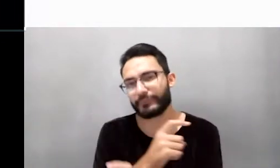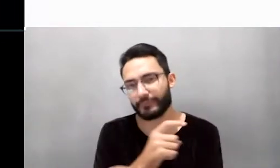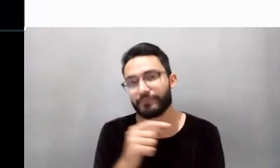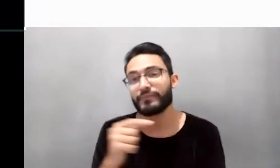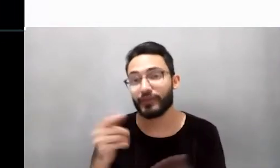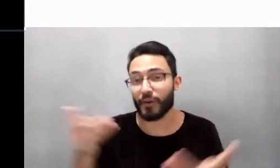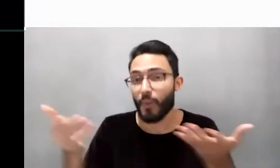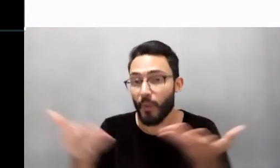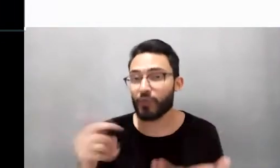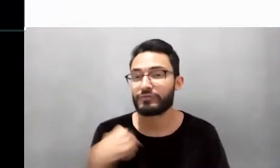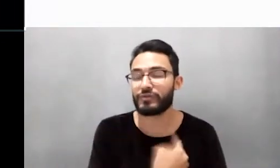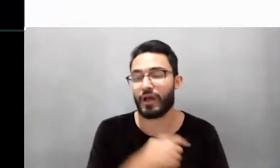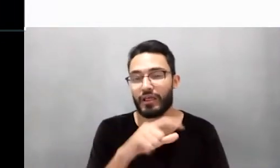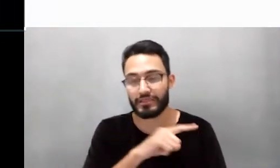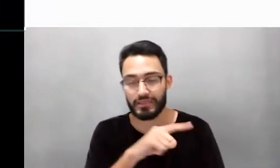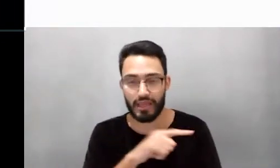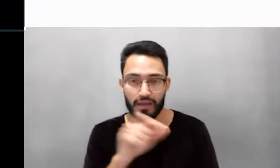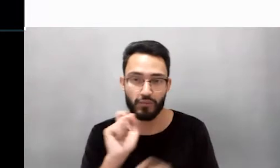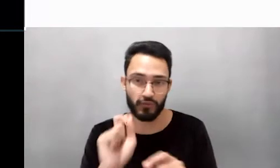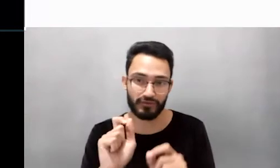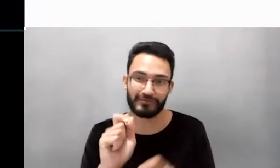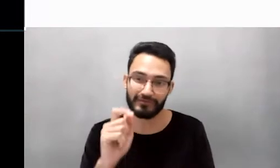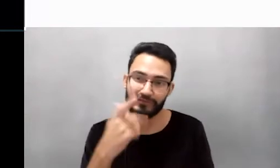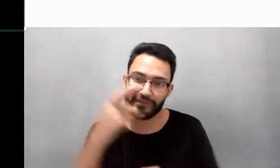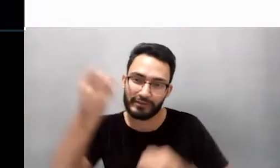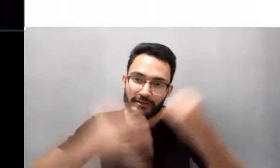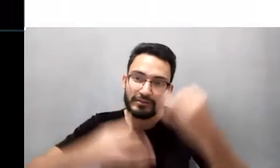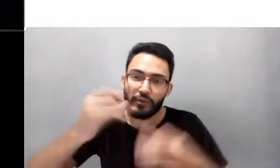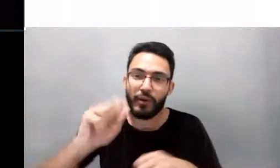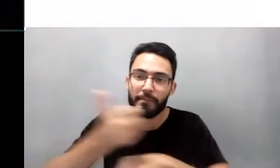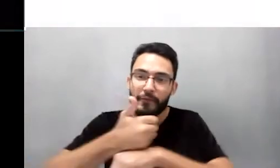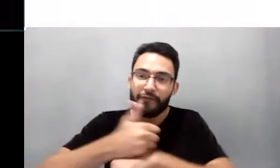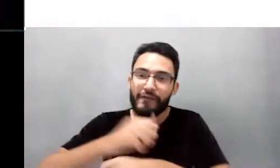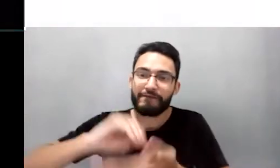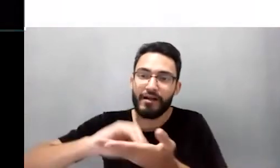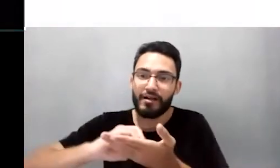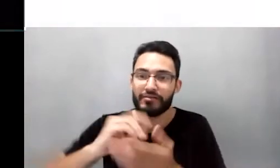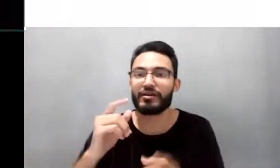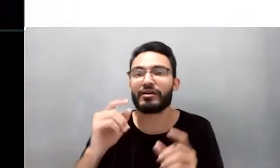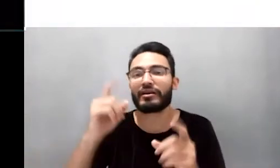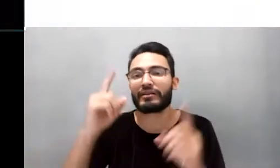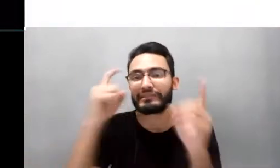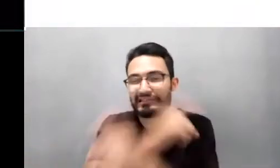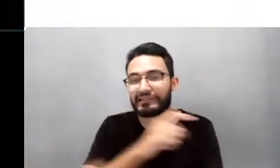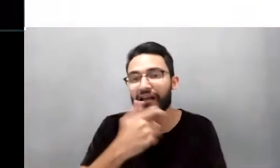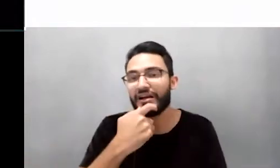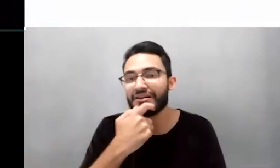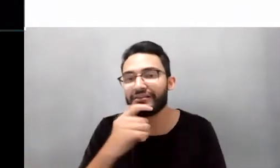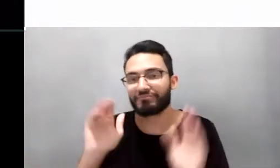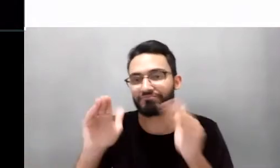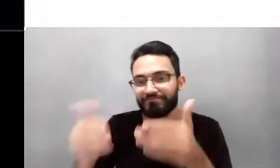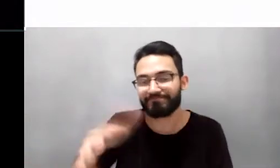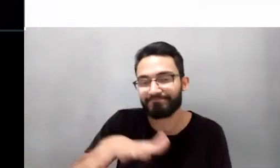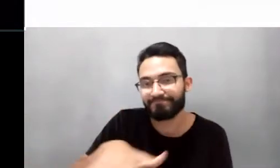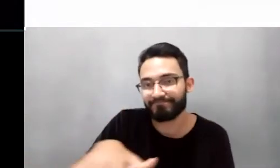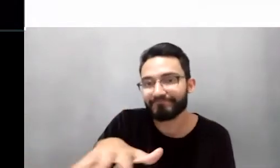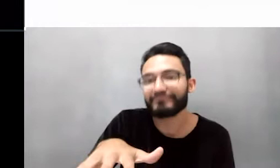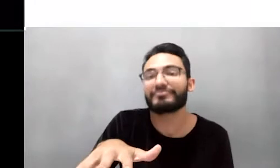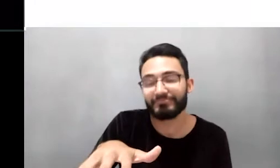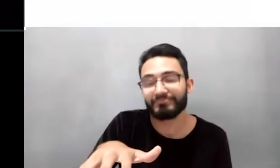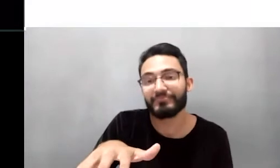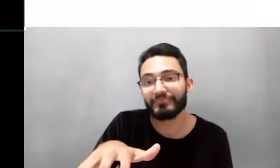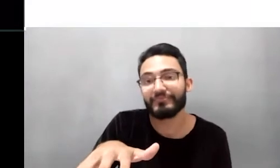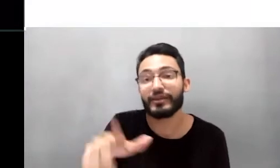tem, comenta a escassez de profissionais, e quando a gente fala do quesito,